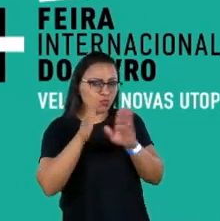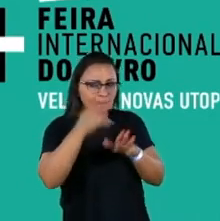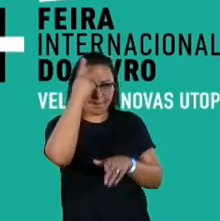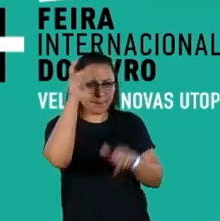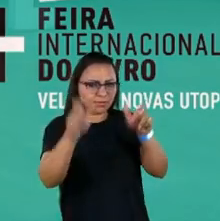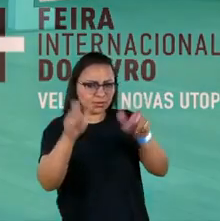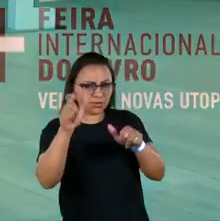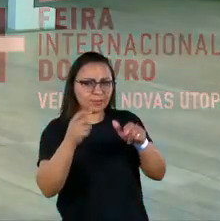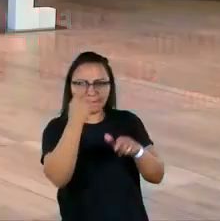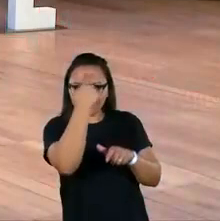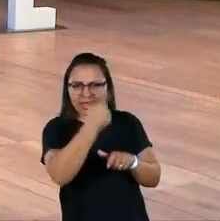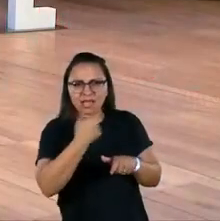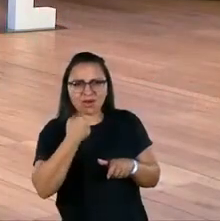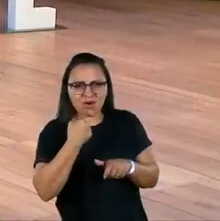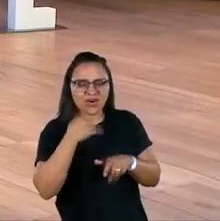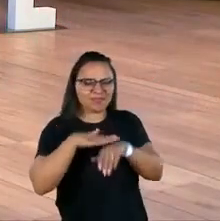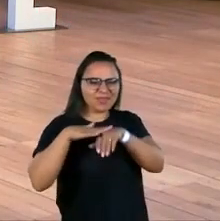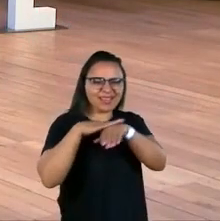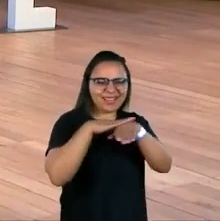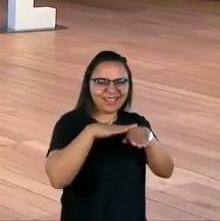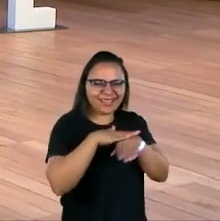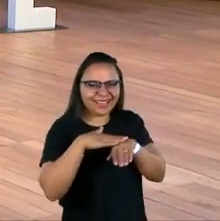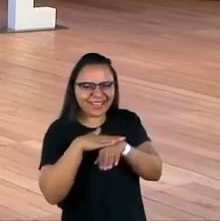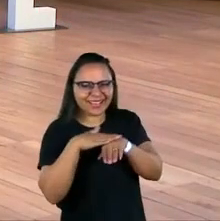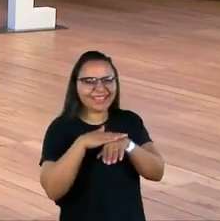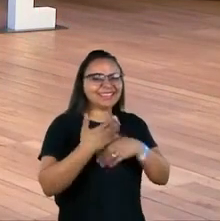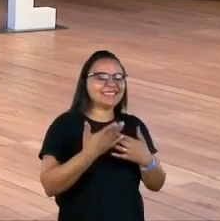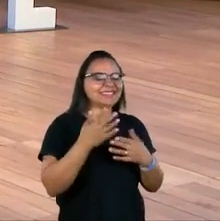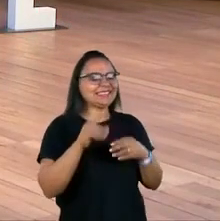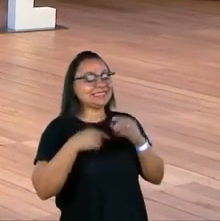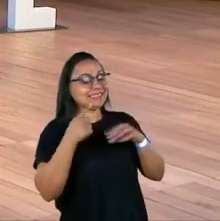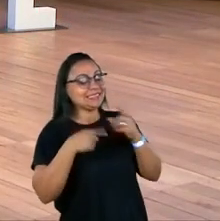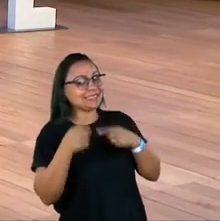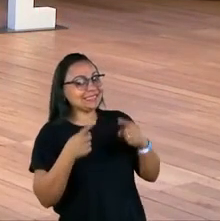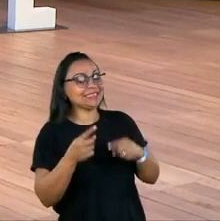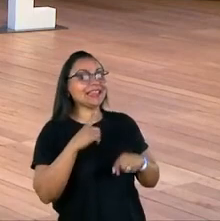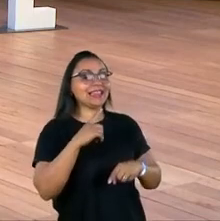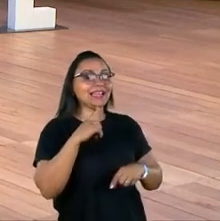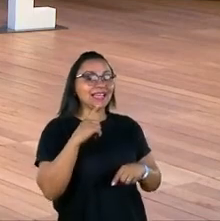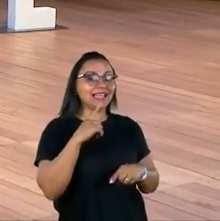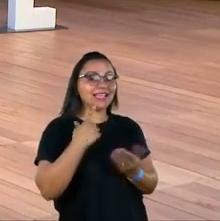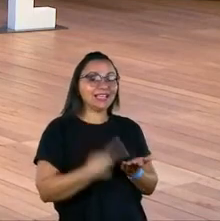pessoal e eu ia ficar só me hora mas já está tão bom o papo que eu estou segurando aqui a onda e eu tenho